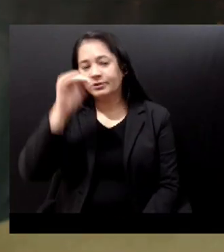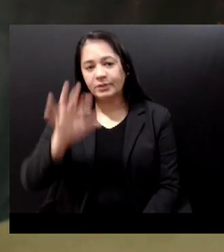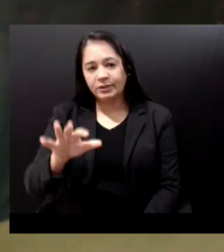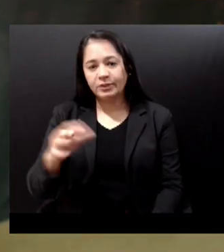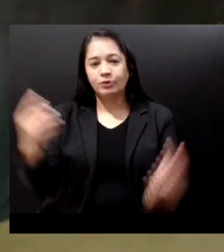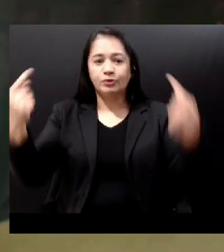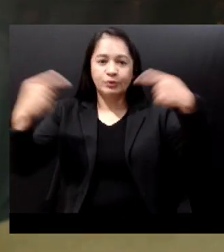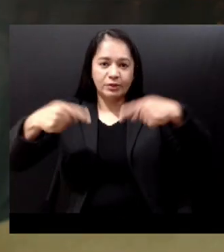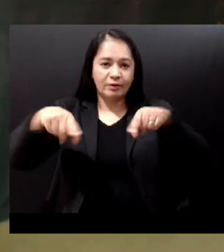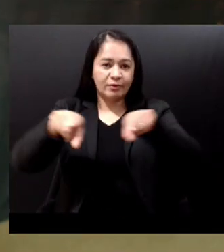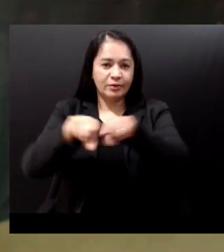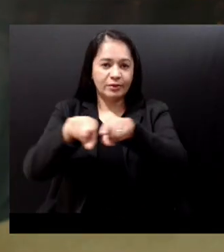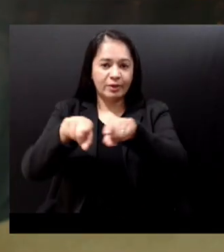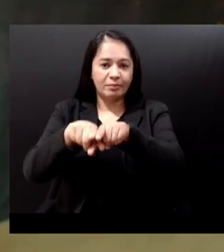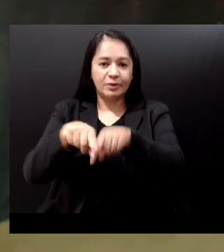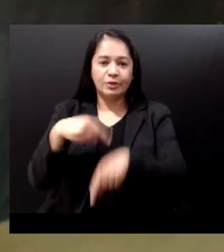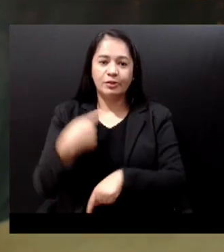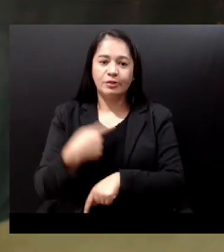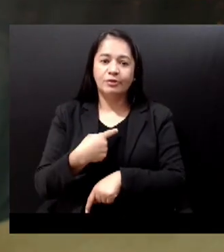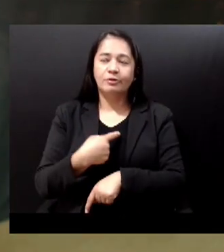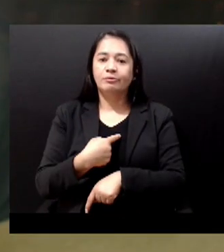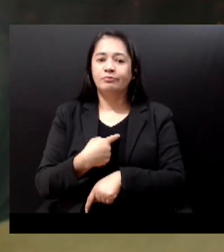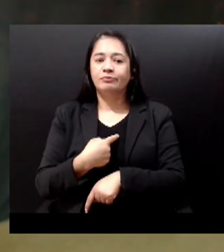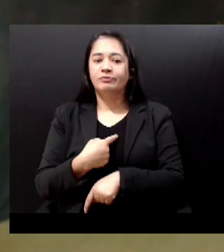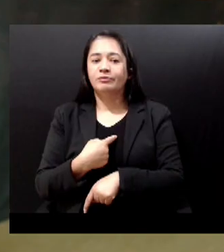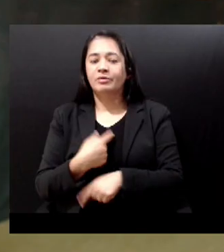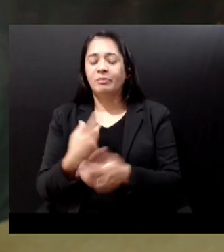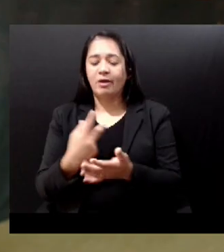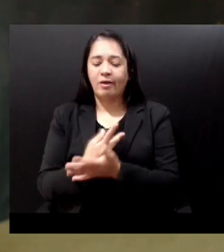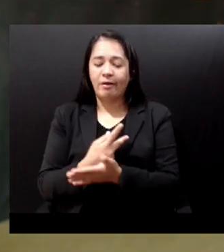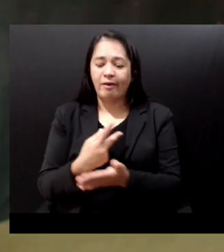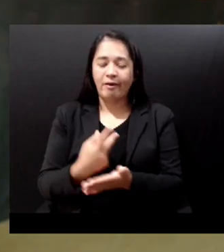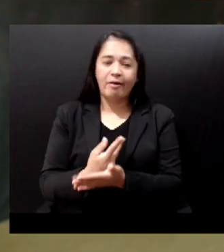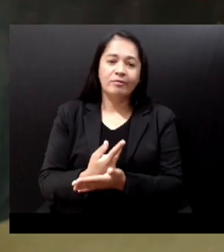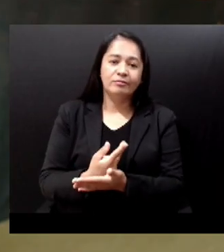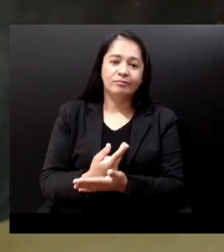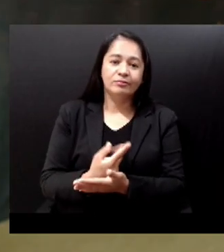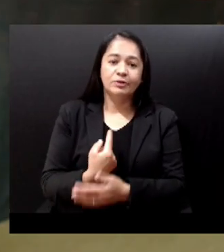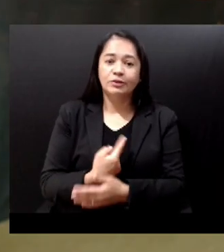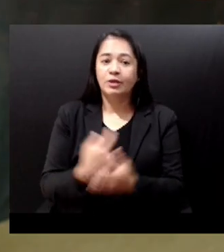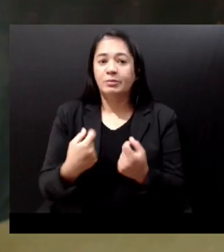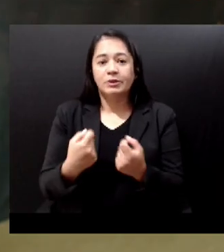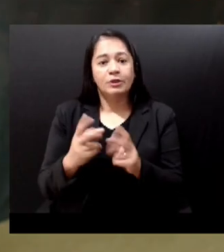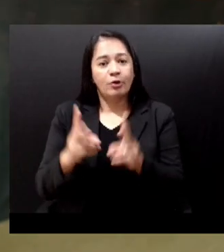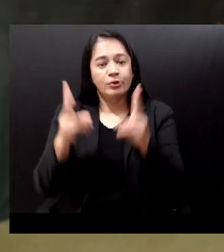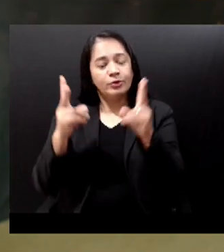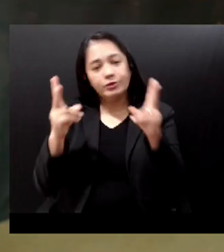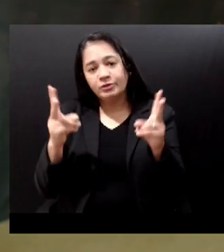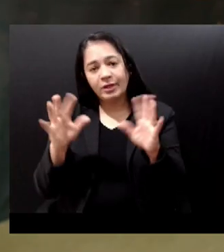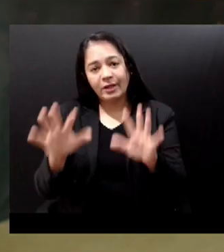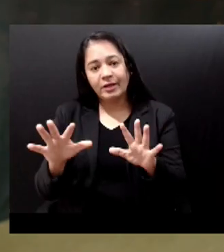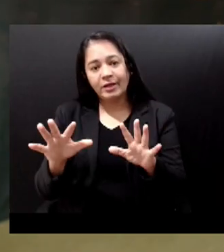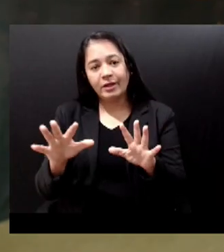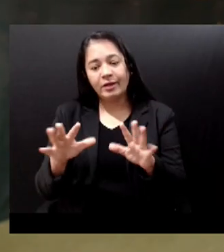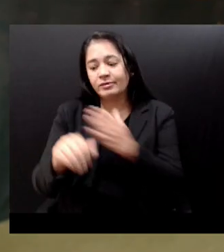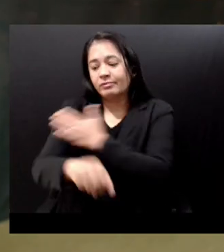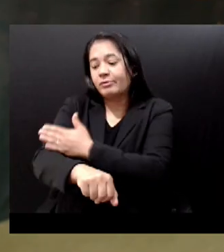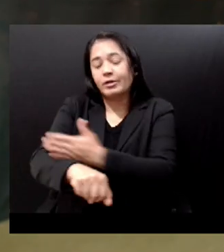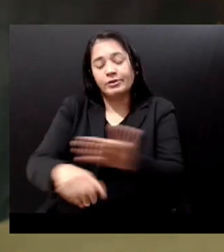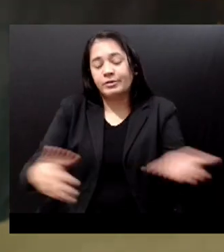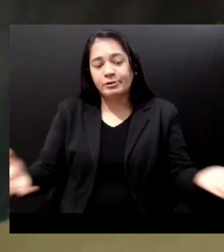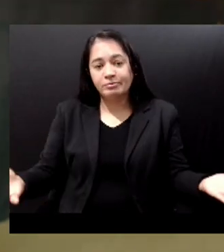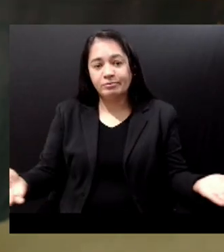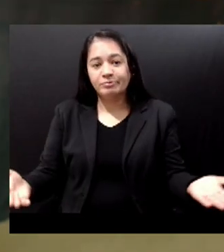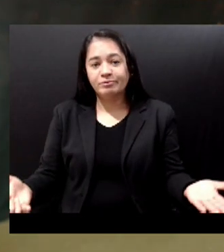se frustrar, a gente vai cair, a gente vai levantar e a gente precisa continuar. Essa é a tal da disciplina, não é? Um bebê